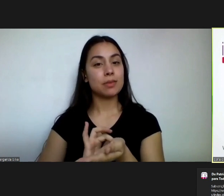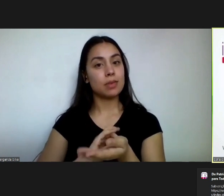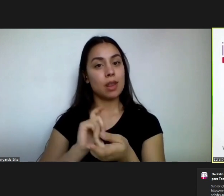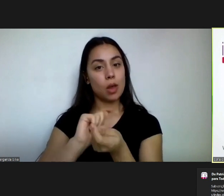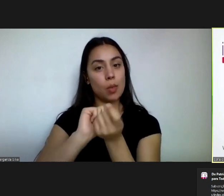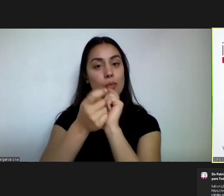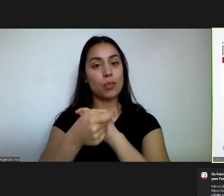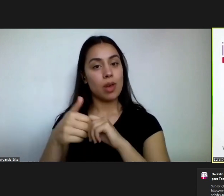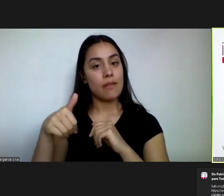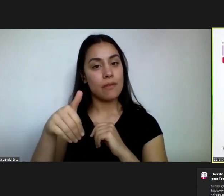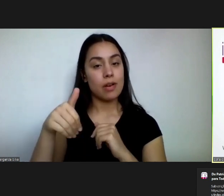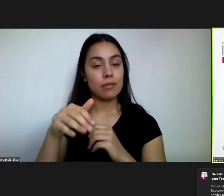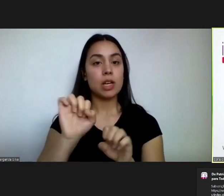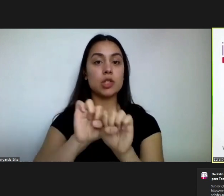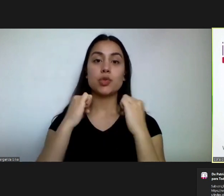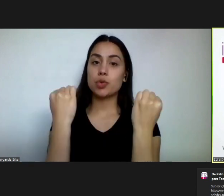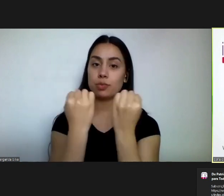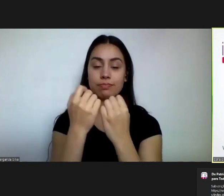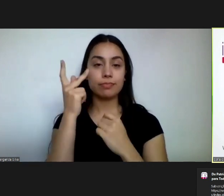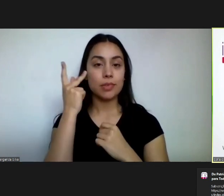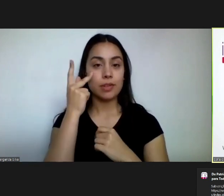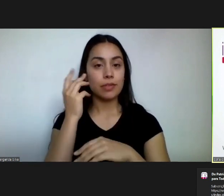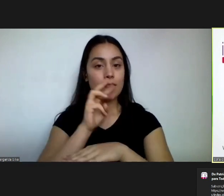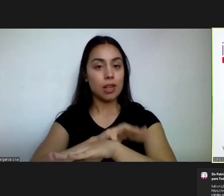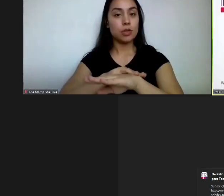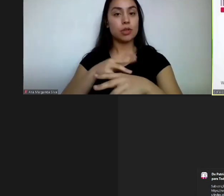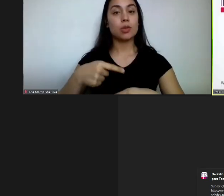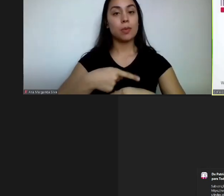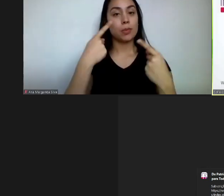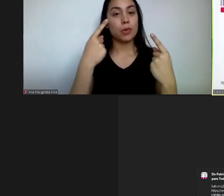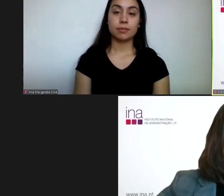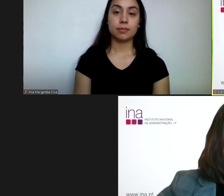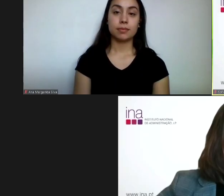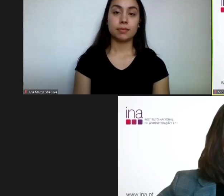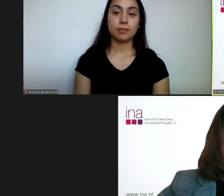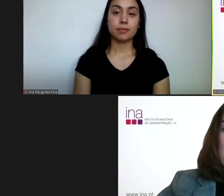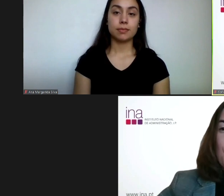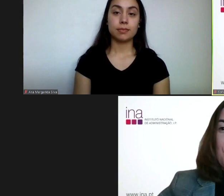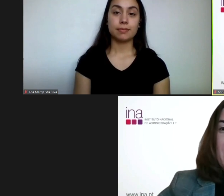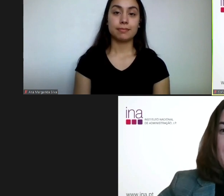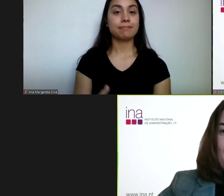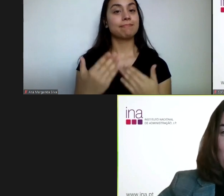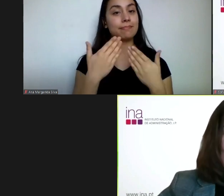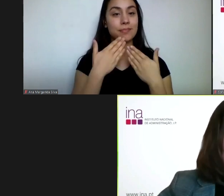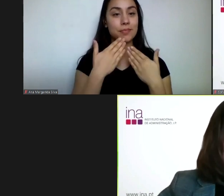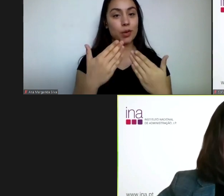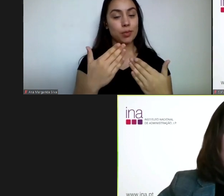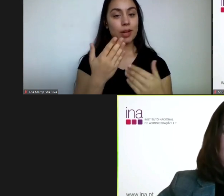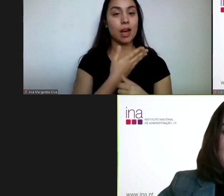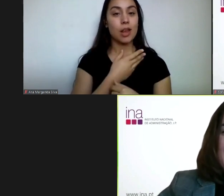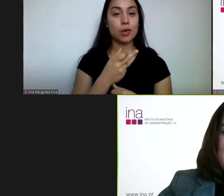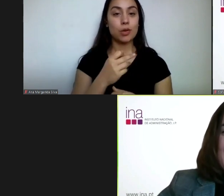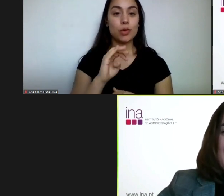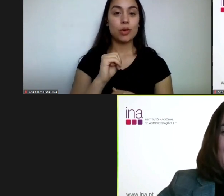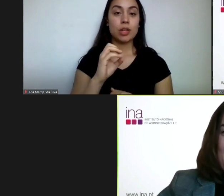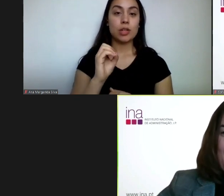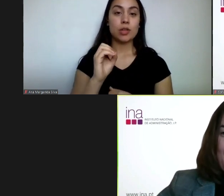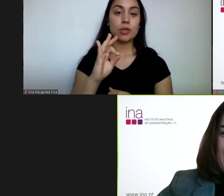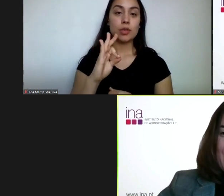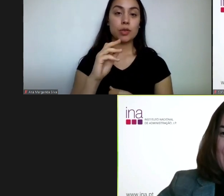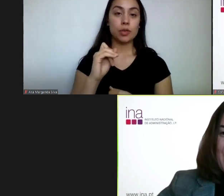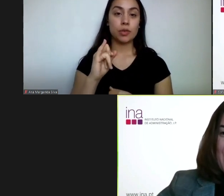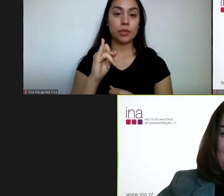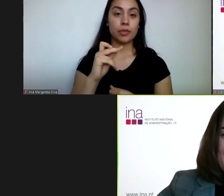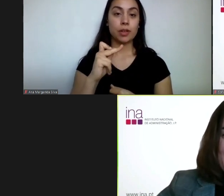mudança que queremos ver na sociedade e na administração pública. Obrigada. Muito obrigada, doutora Sofia,